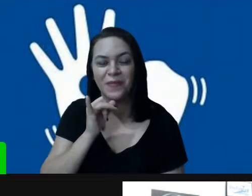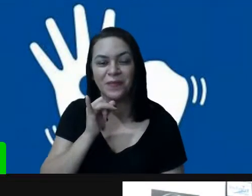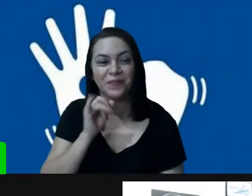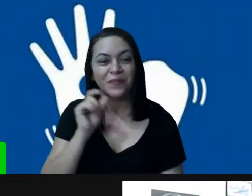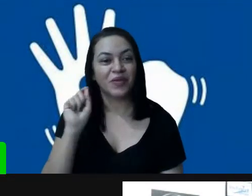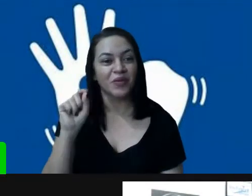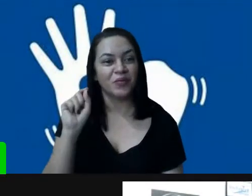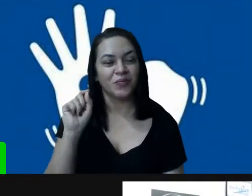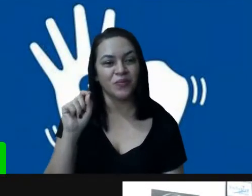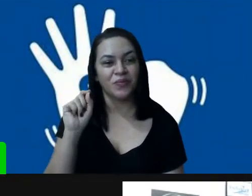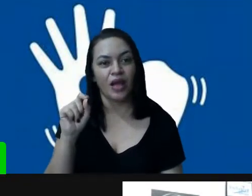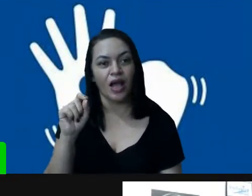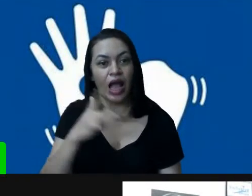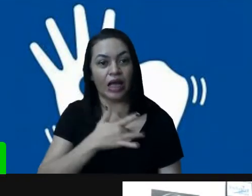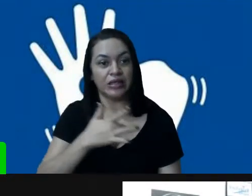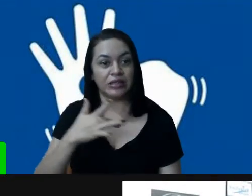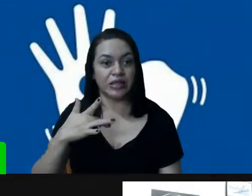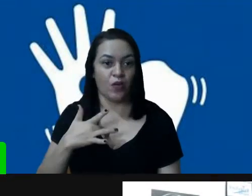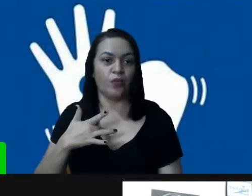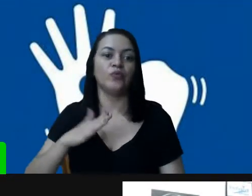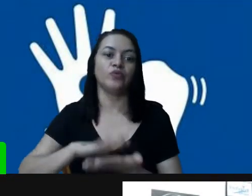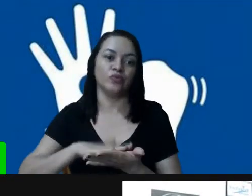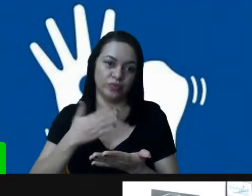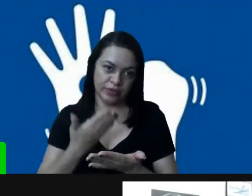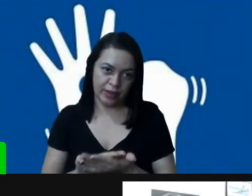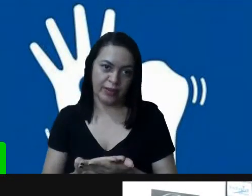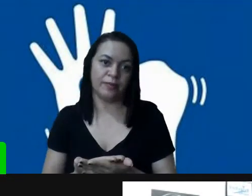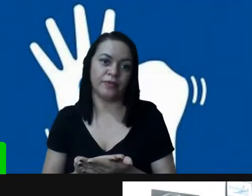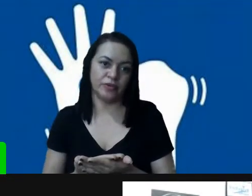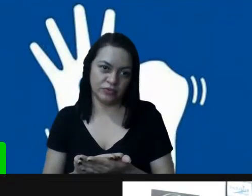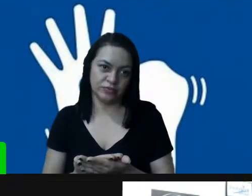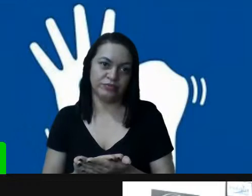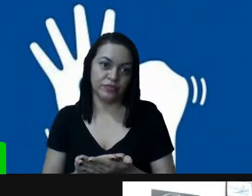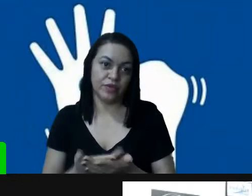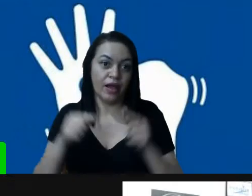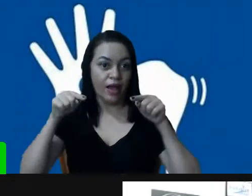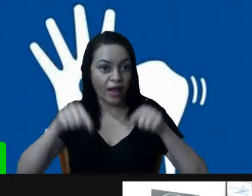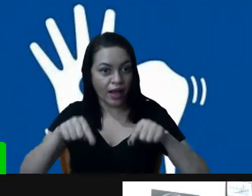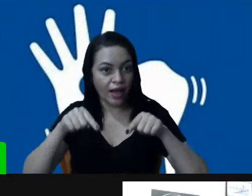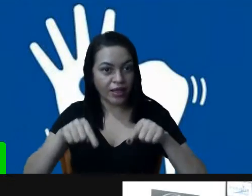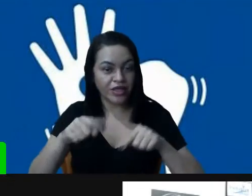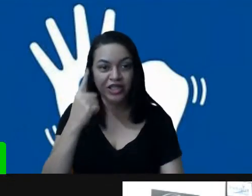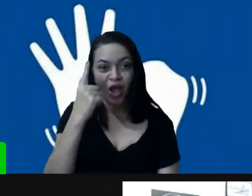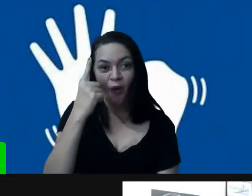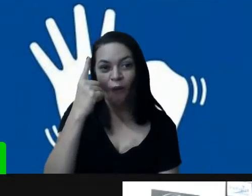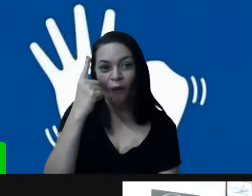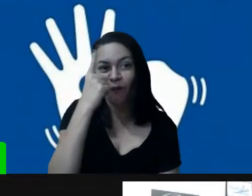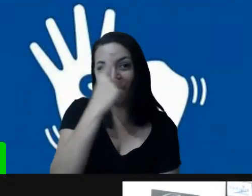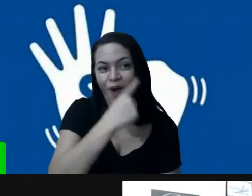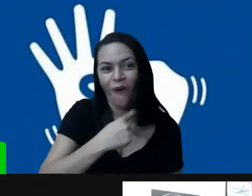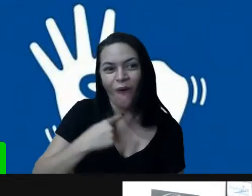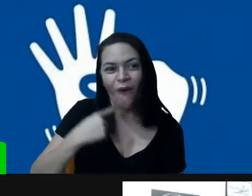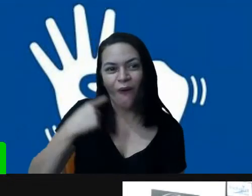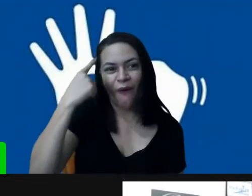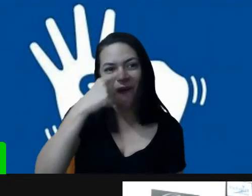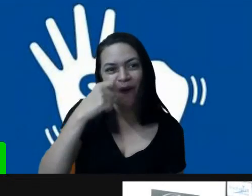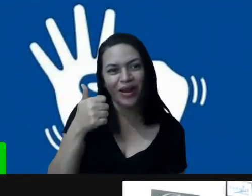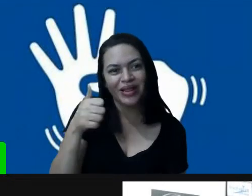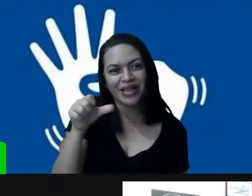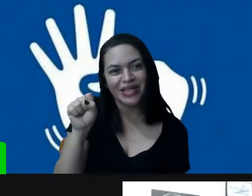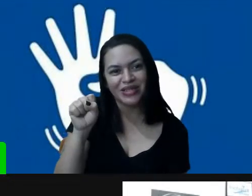é a saúde do intérprete, né? Aqui a gente está com 1h18 de live, né? É só a Jato